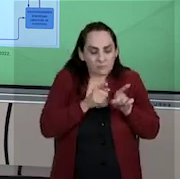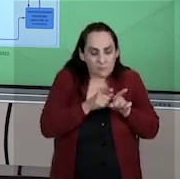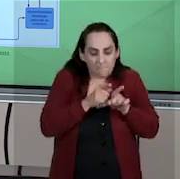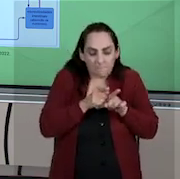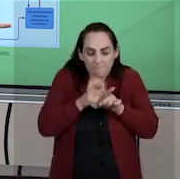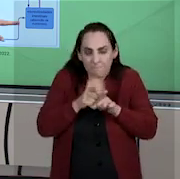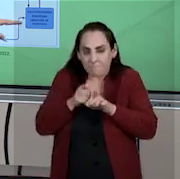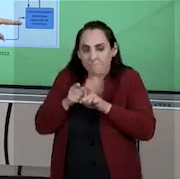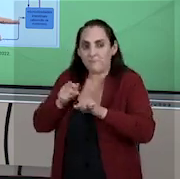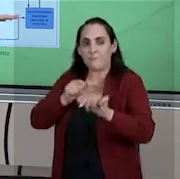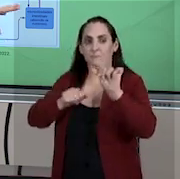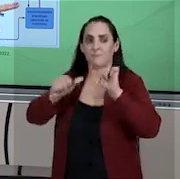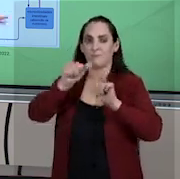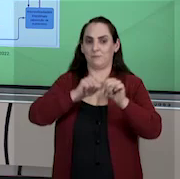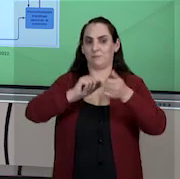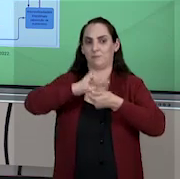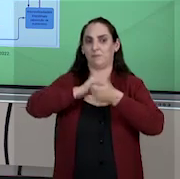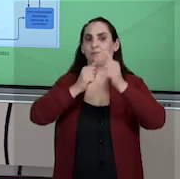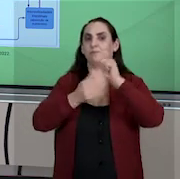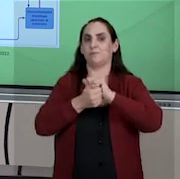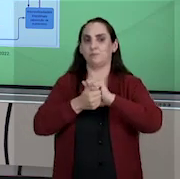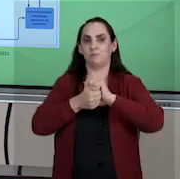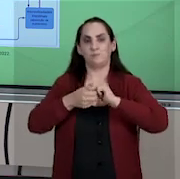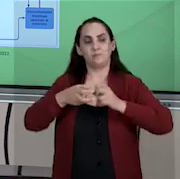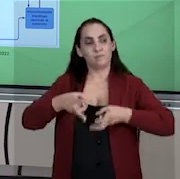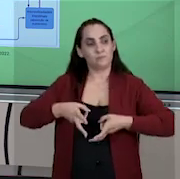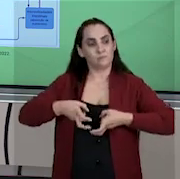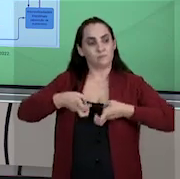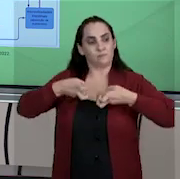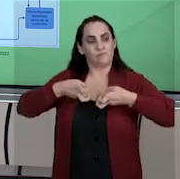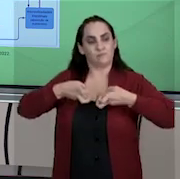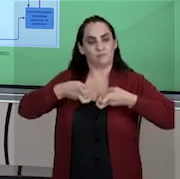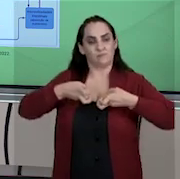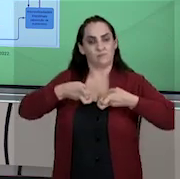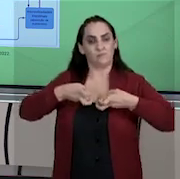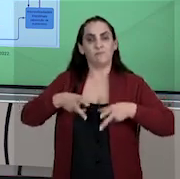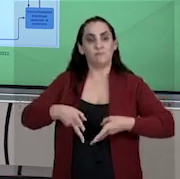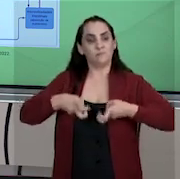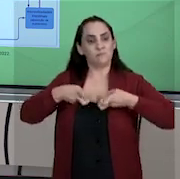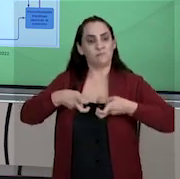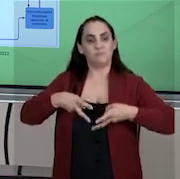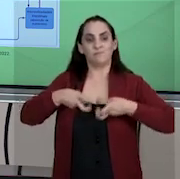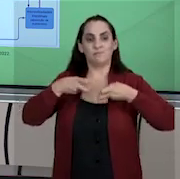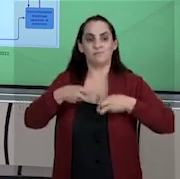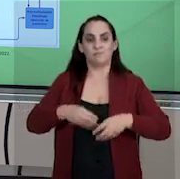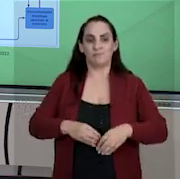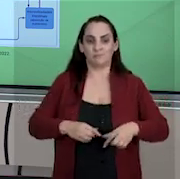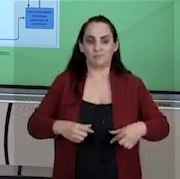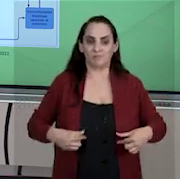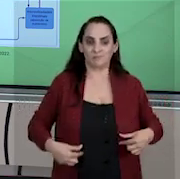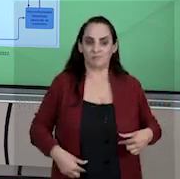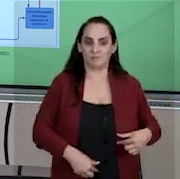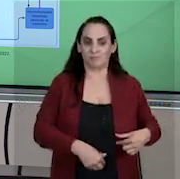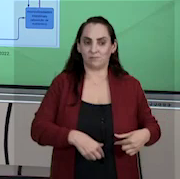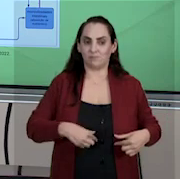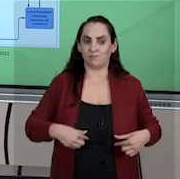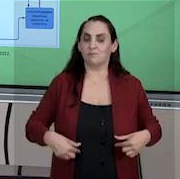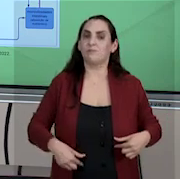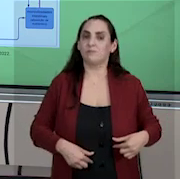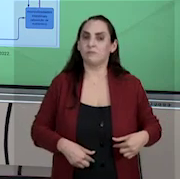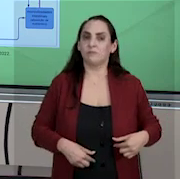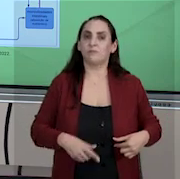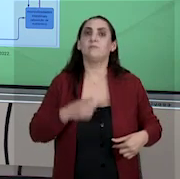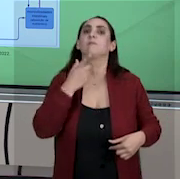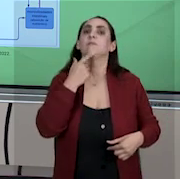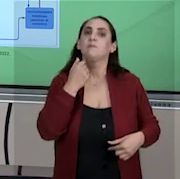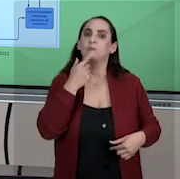pequenininhas, eles vão ser absorvidos pela microvilosidade do seu intestino. E ali o sangue está